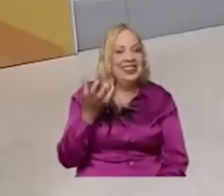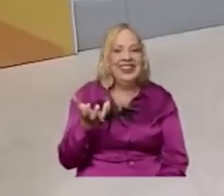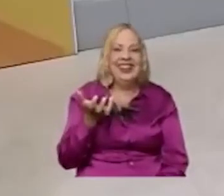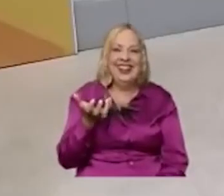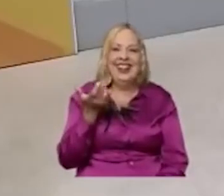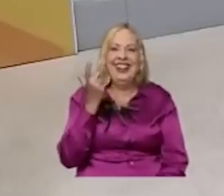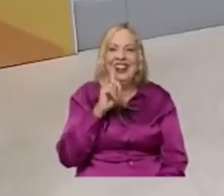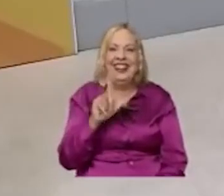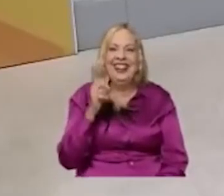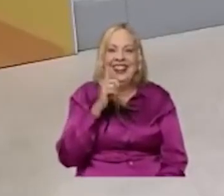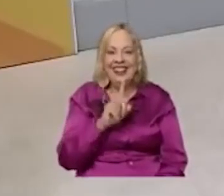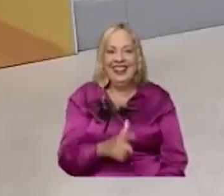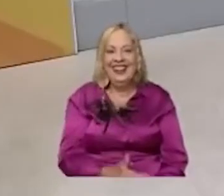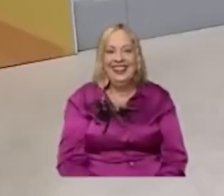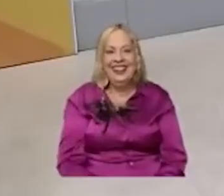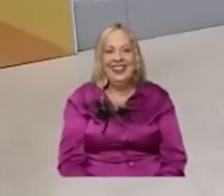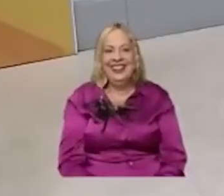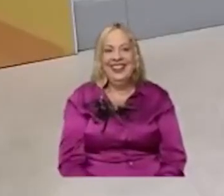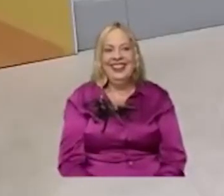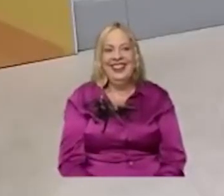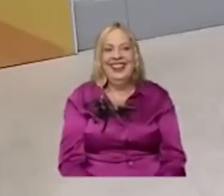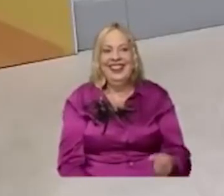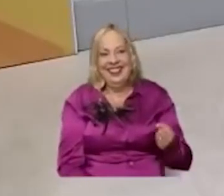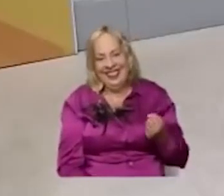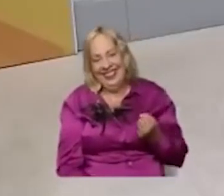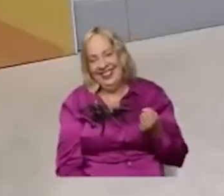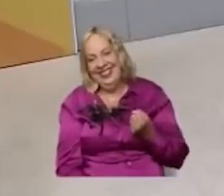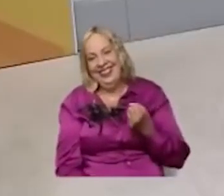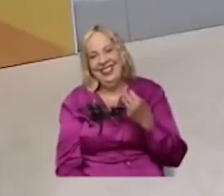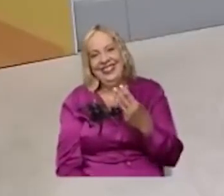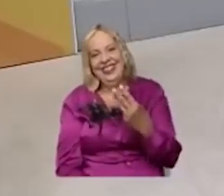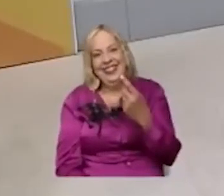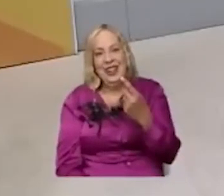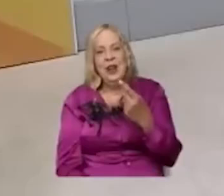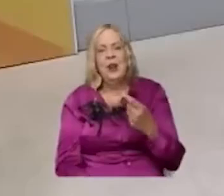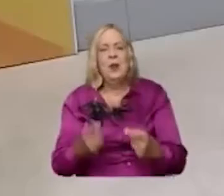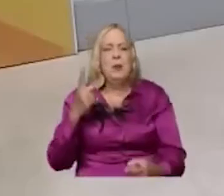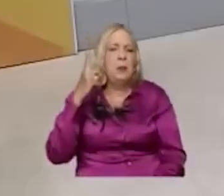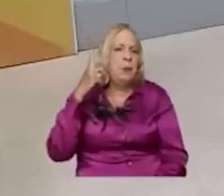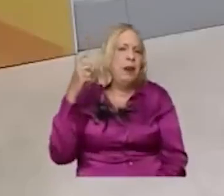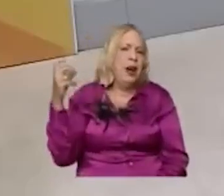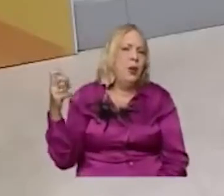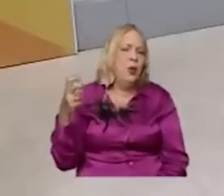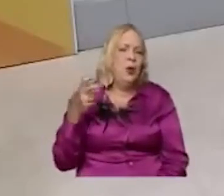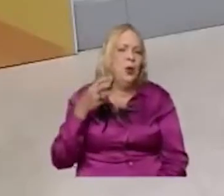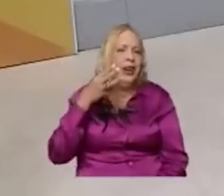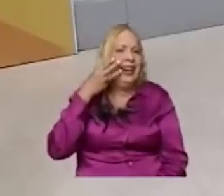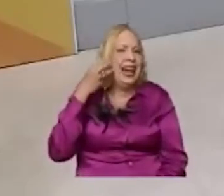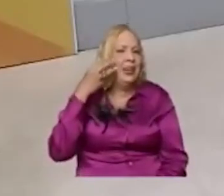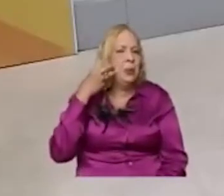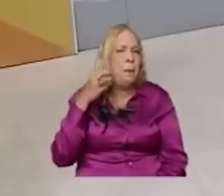mundo, menino. Número 31, decide, Jaque. 31, decide.